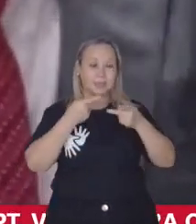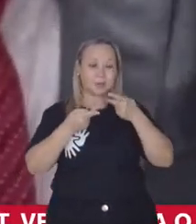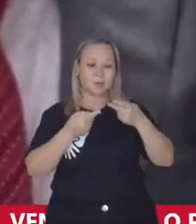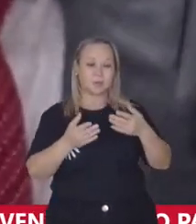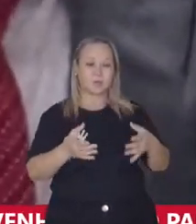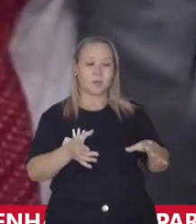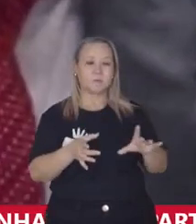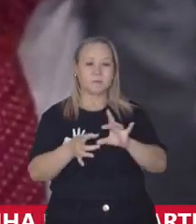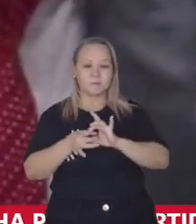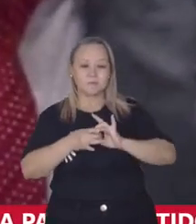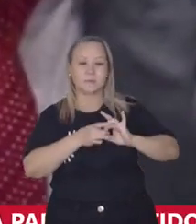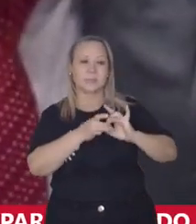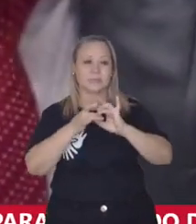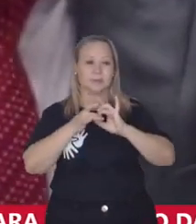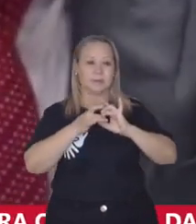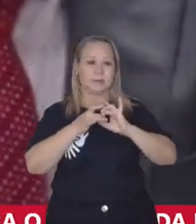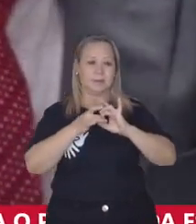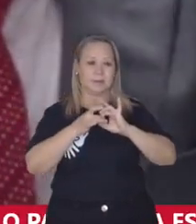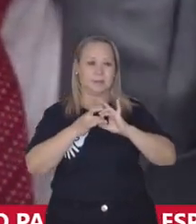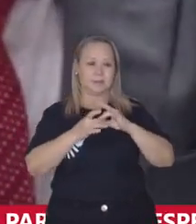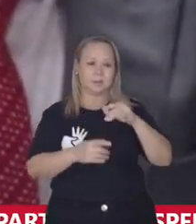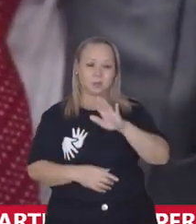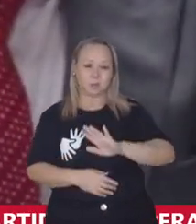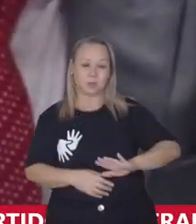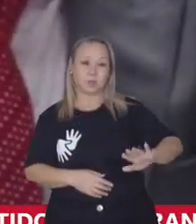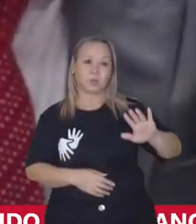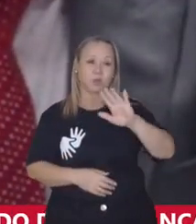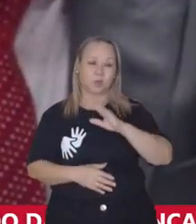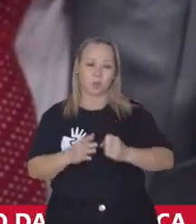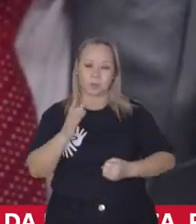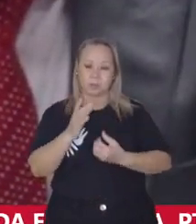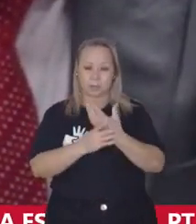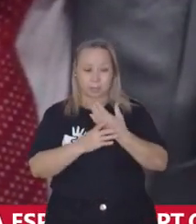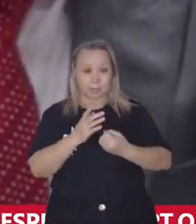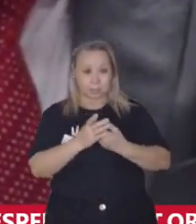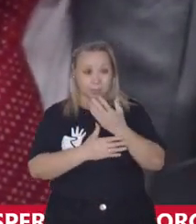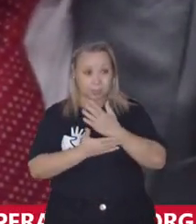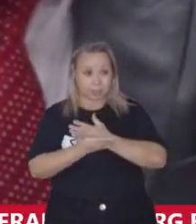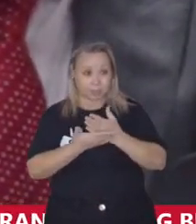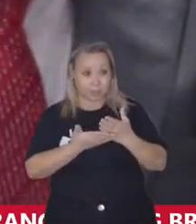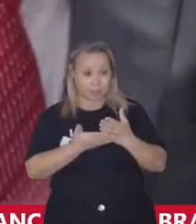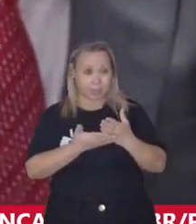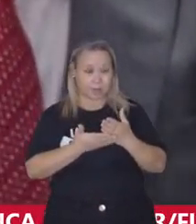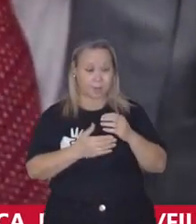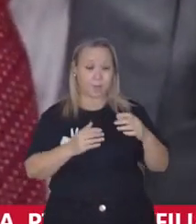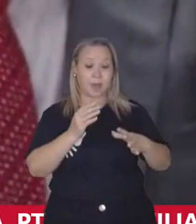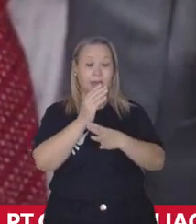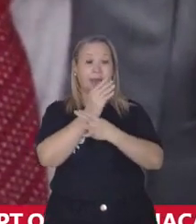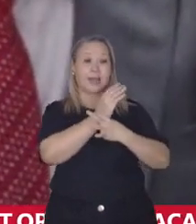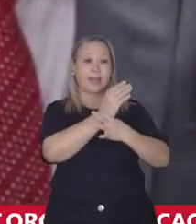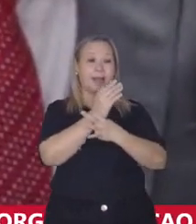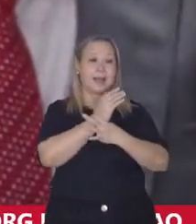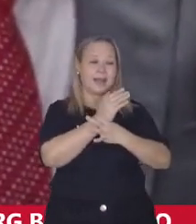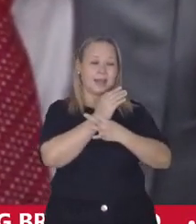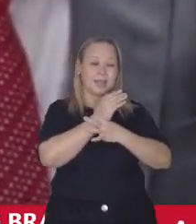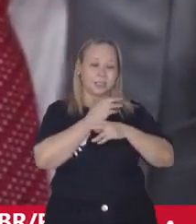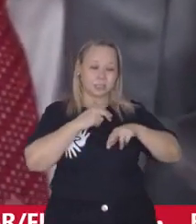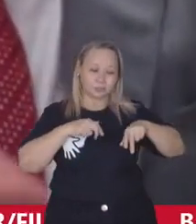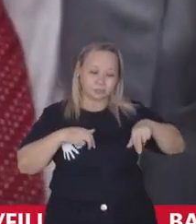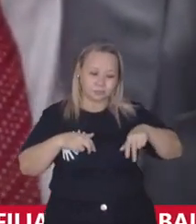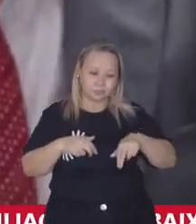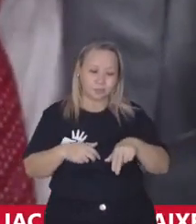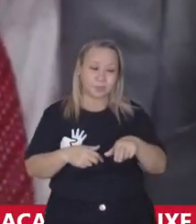integrando, né, todas as iniciativas para garantir a travessia,